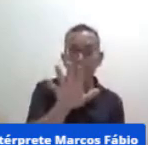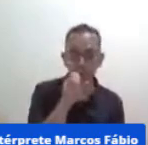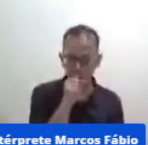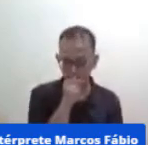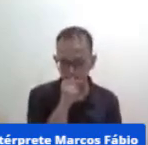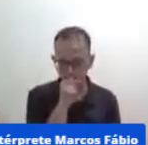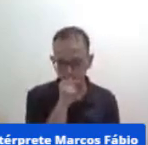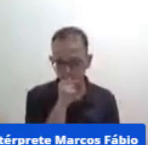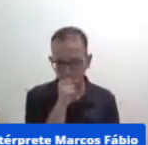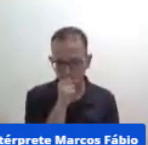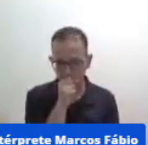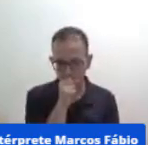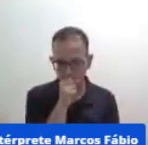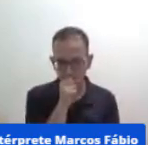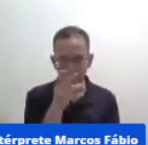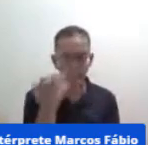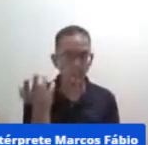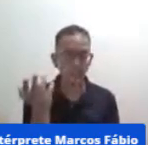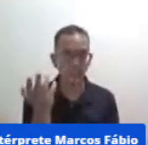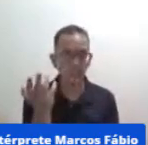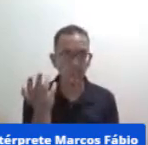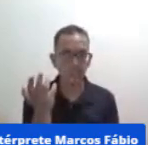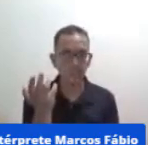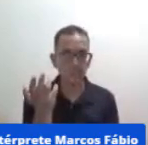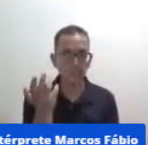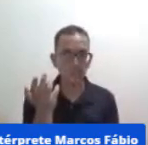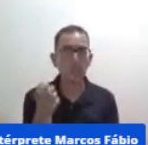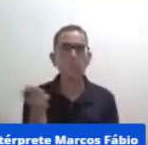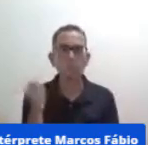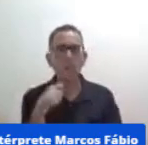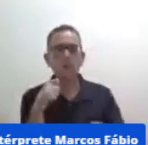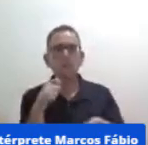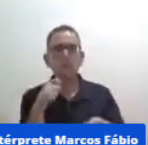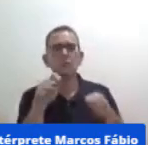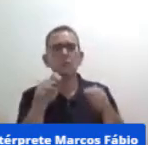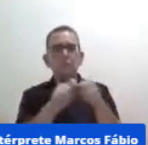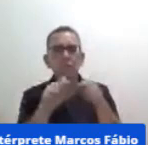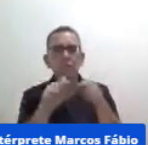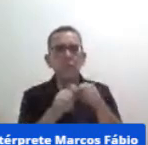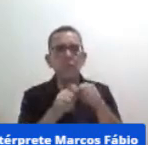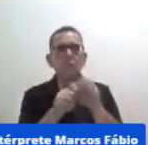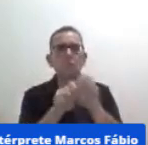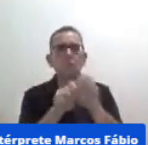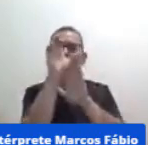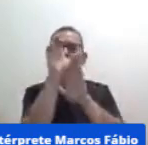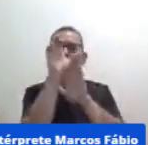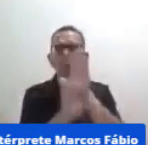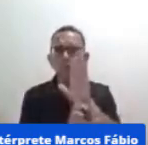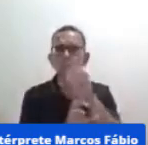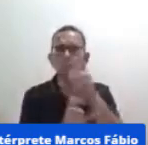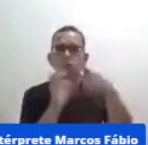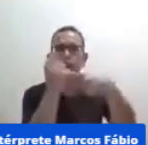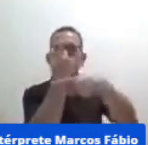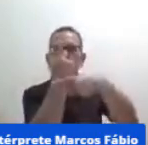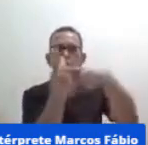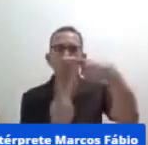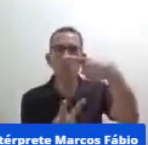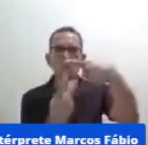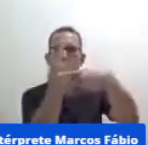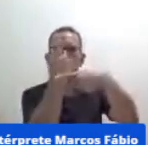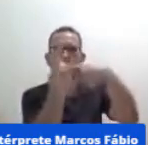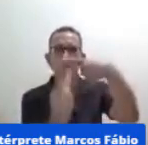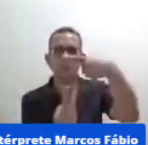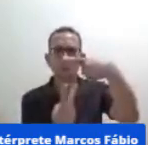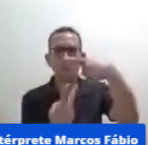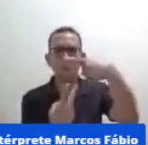Digamos que está sendo trabalhado na turma o conteúdo de fração, né?